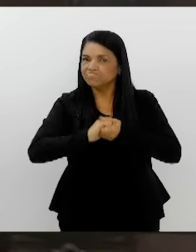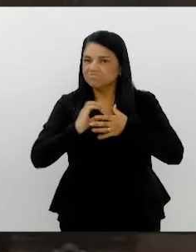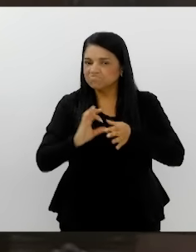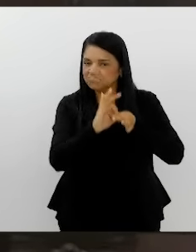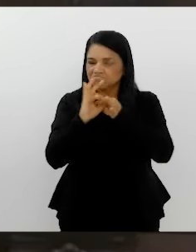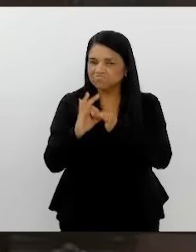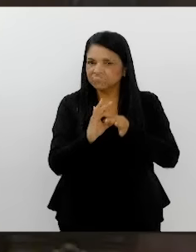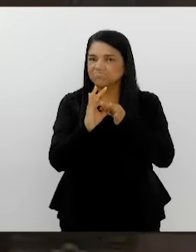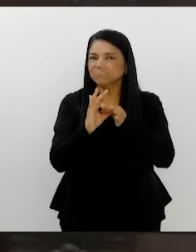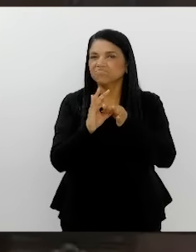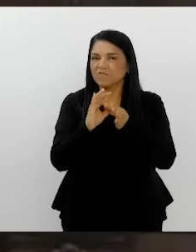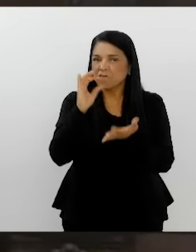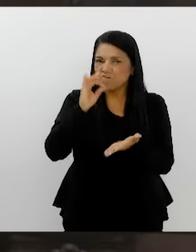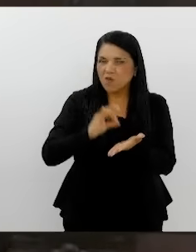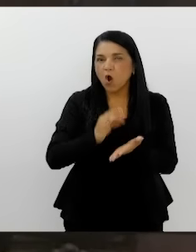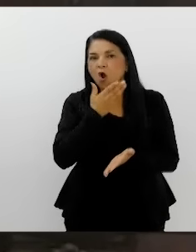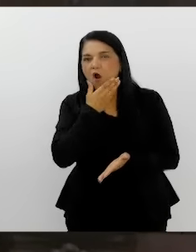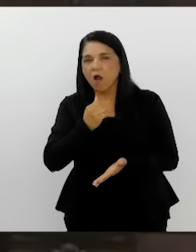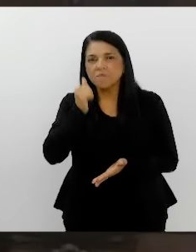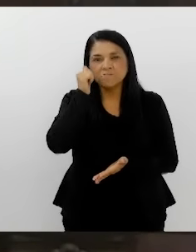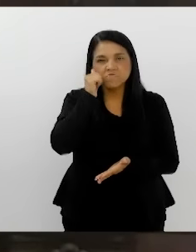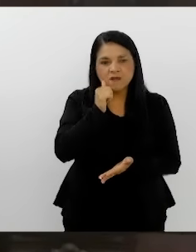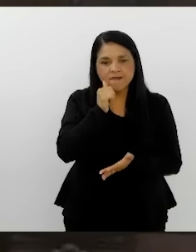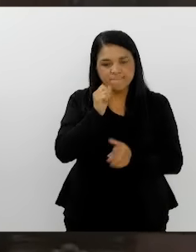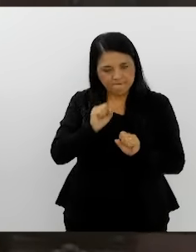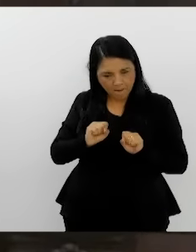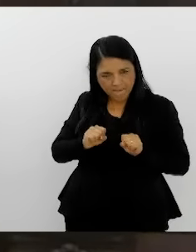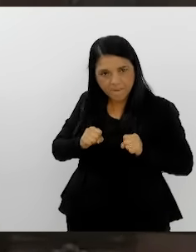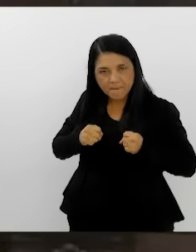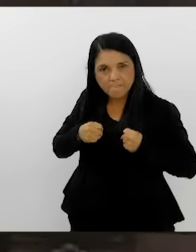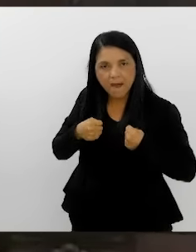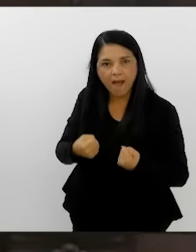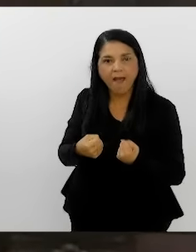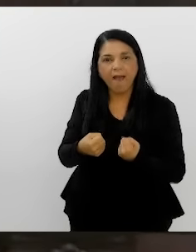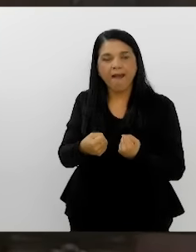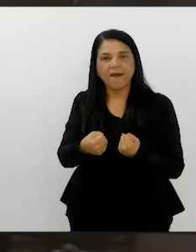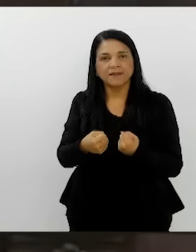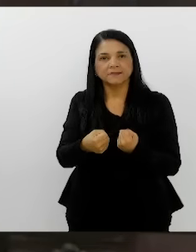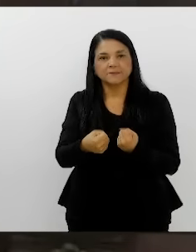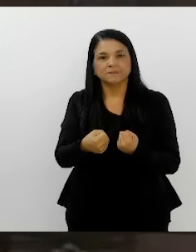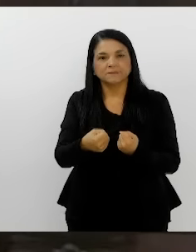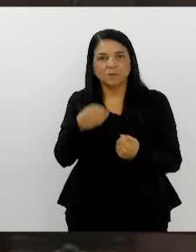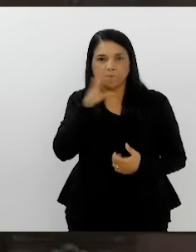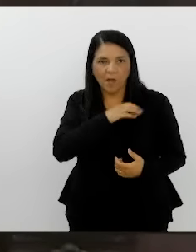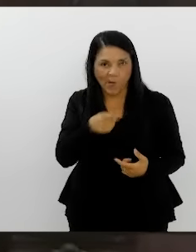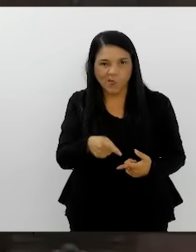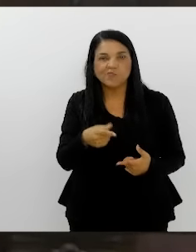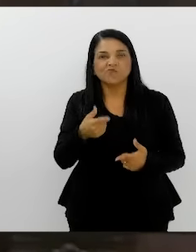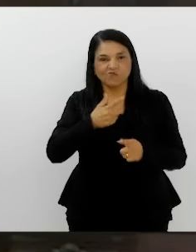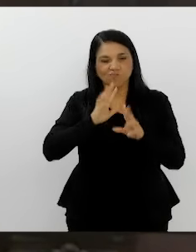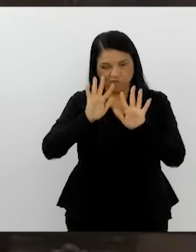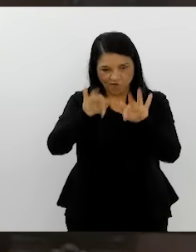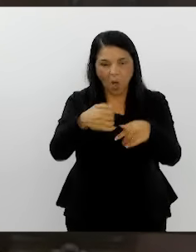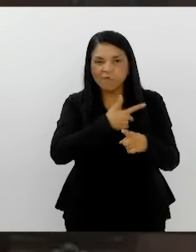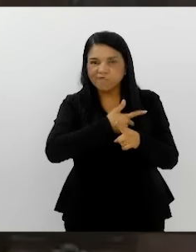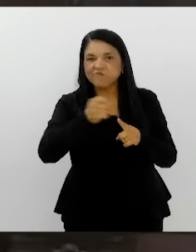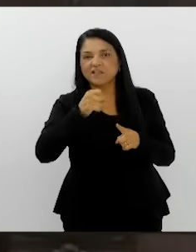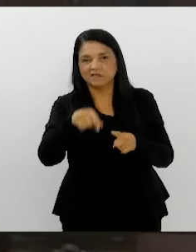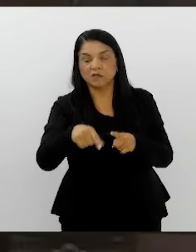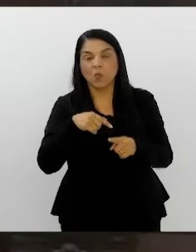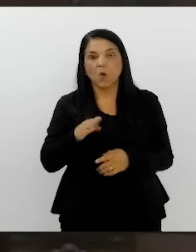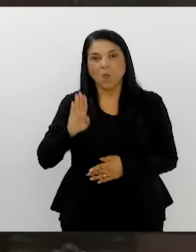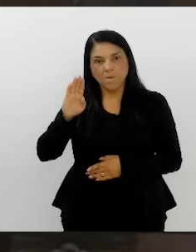e mulheres de Deus que têm coragem de combater todo o mal, porque no fim nós vamos vencer o mal, porque o bem